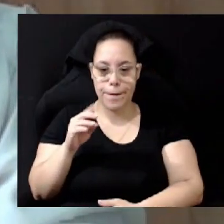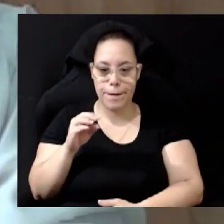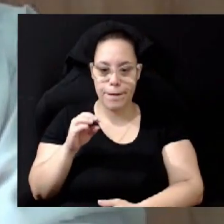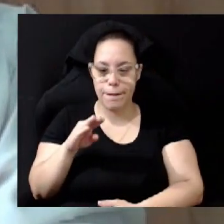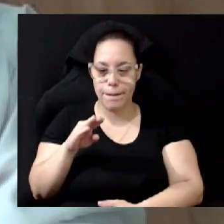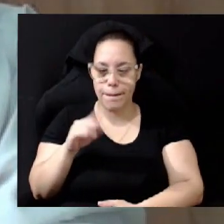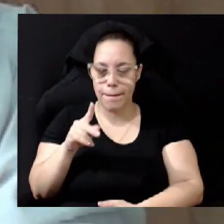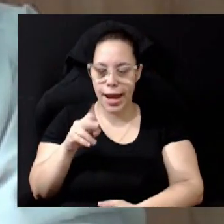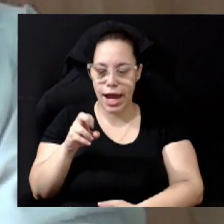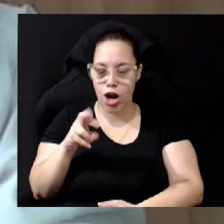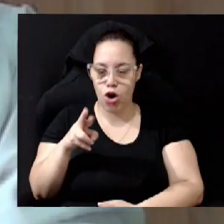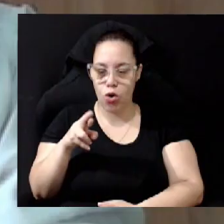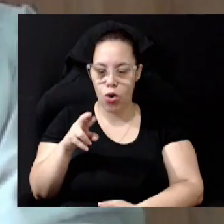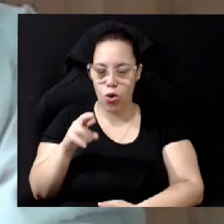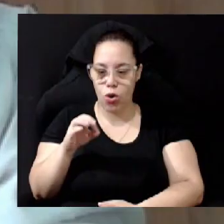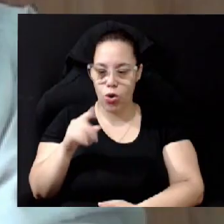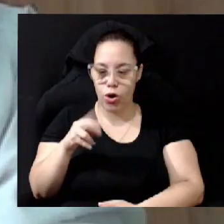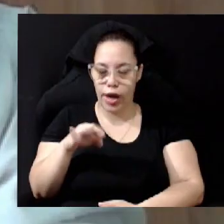vê que